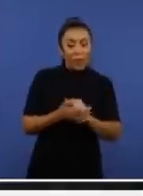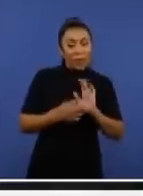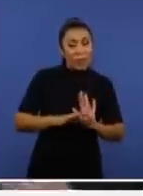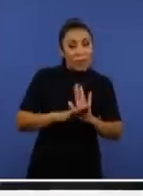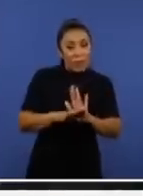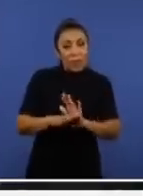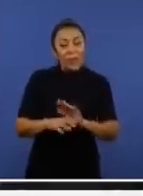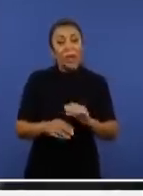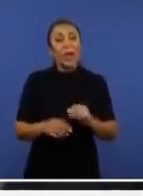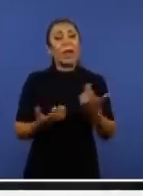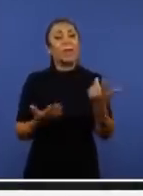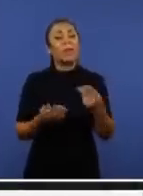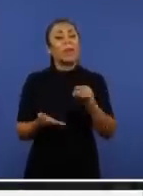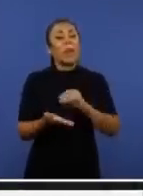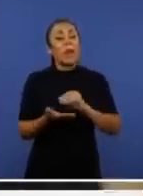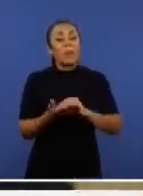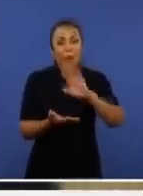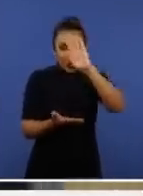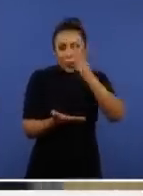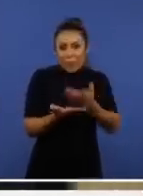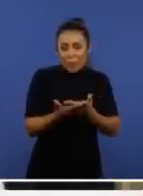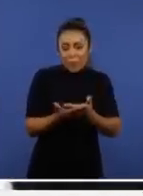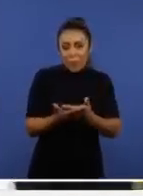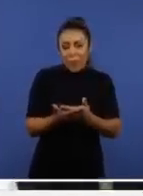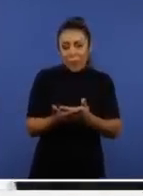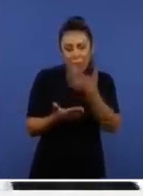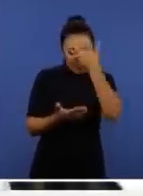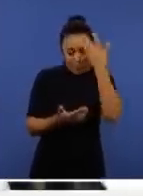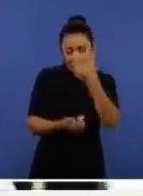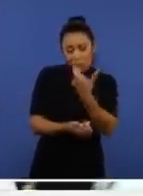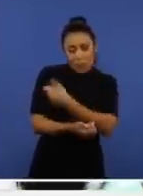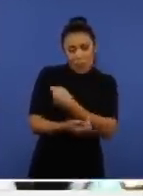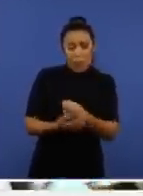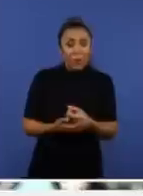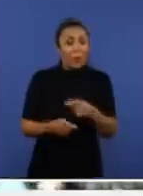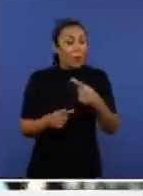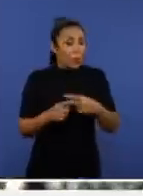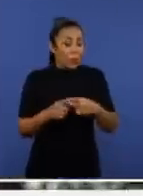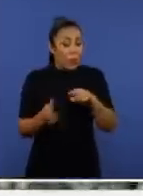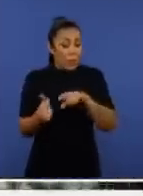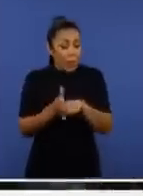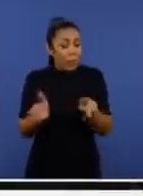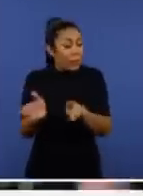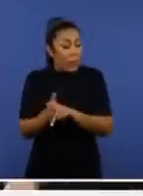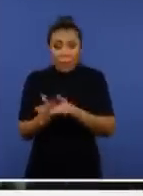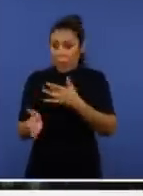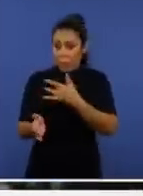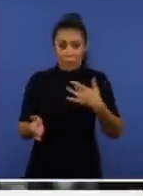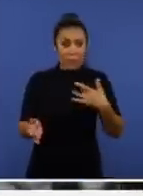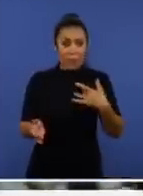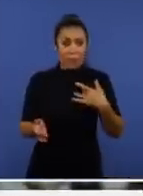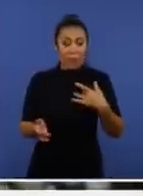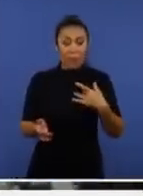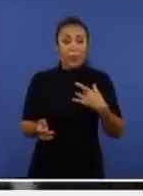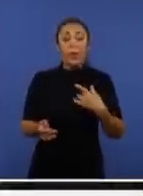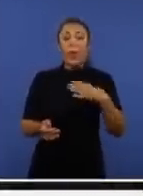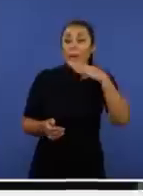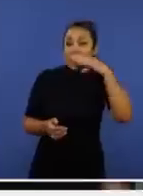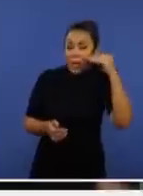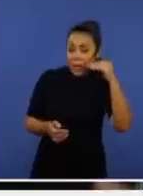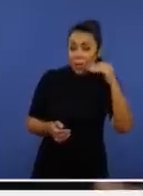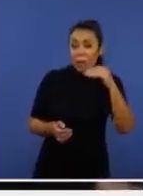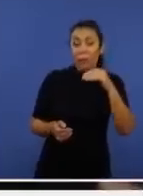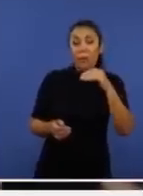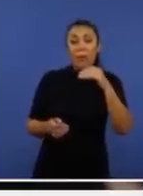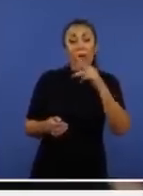para essa descrença da população nas vacinas. Portanto, uma pergunta de saúde. Era para o candidato Ciro Gomes com o